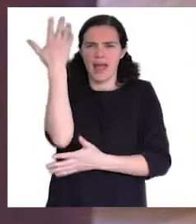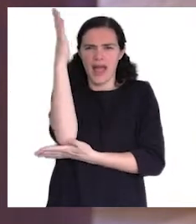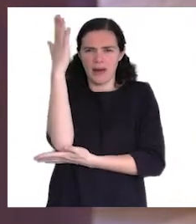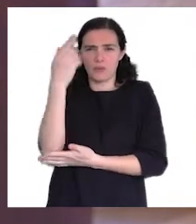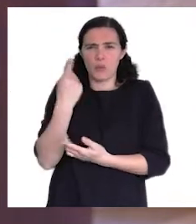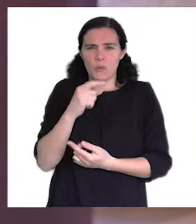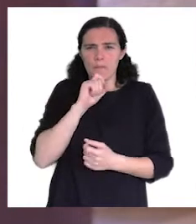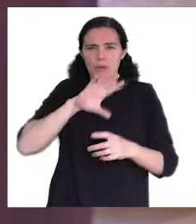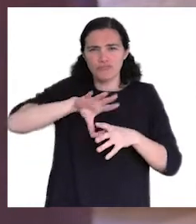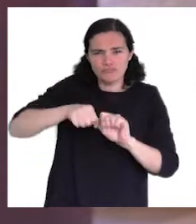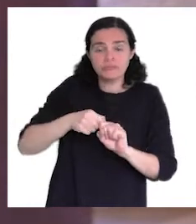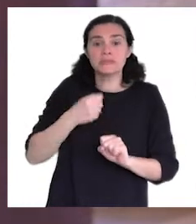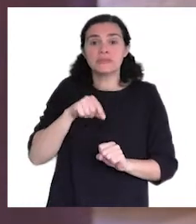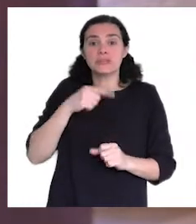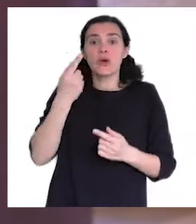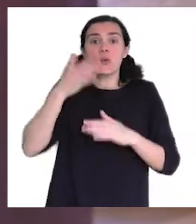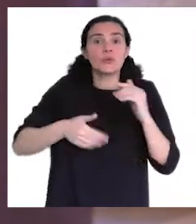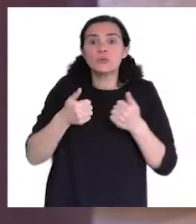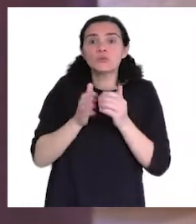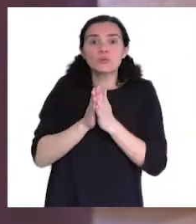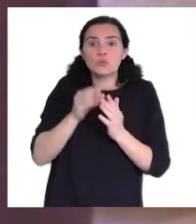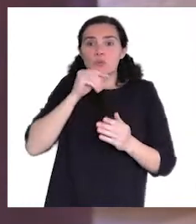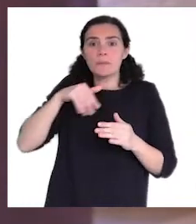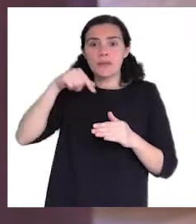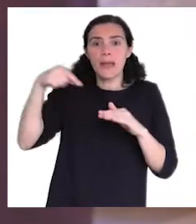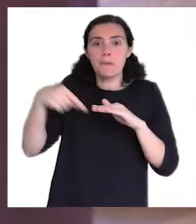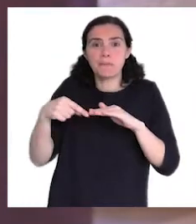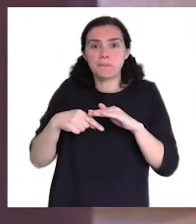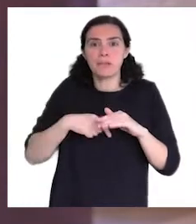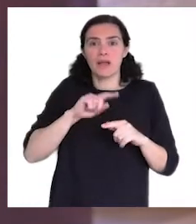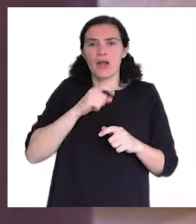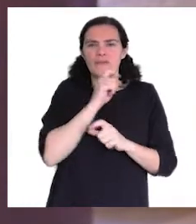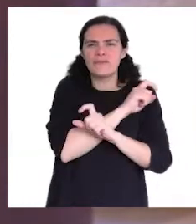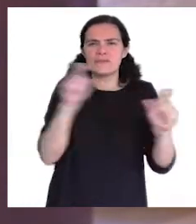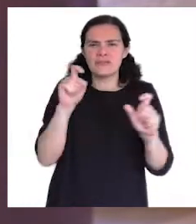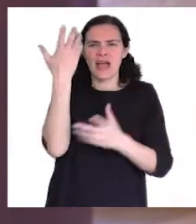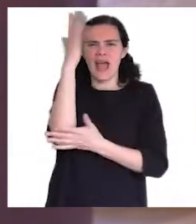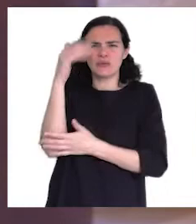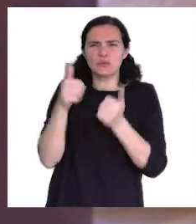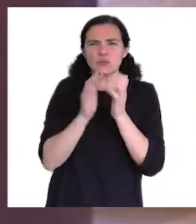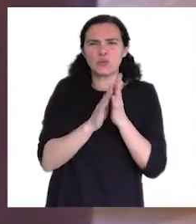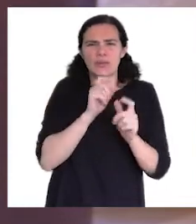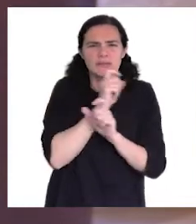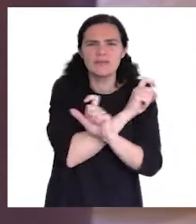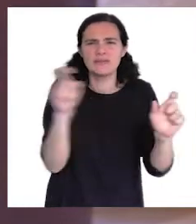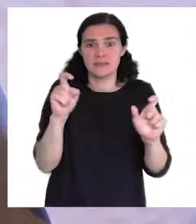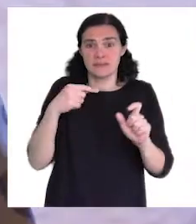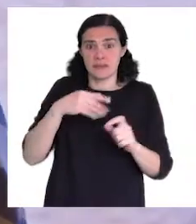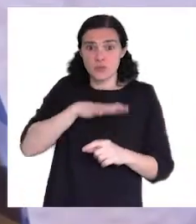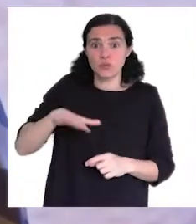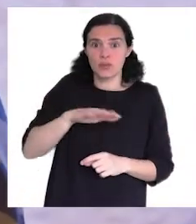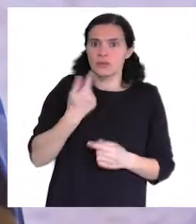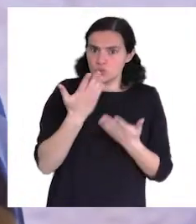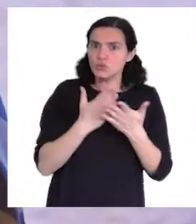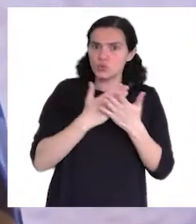árvores, uma das espécies, e que isto acontece tudo por baixo do solo e prevenindo todas as árvores que são da mesma espécie naquela área e naquela zona. Isto são